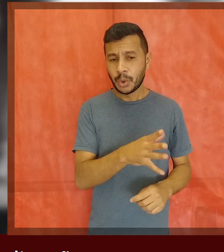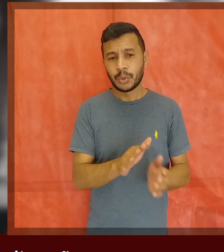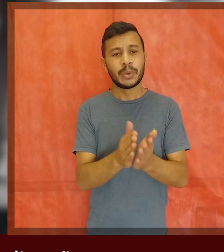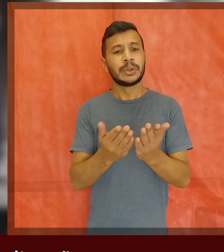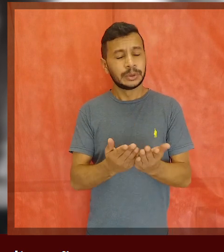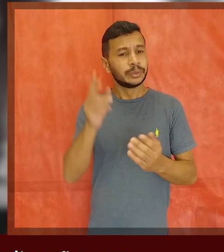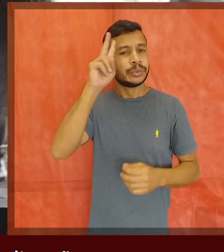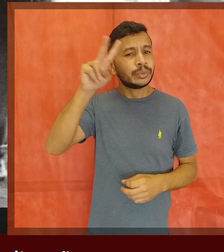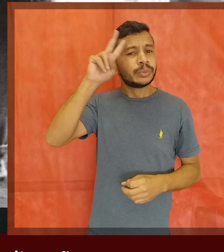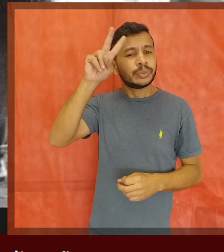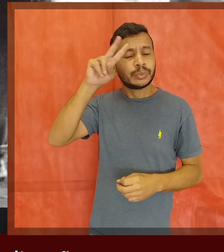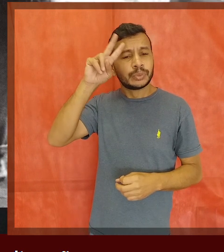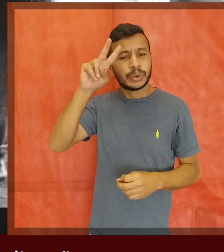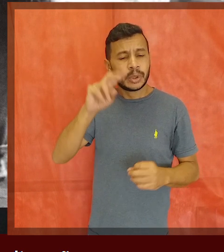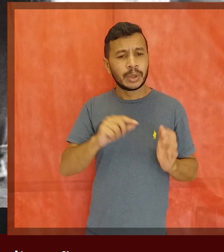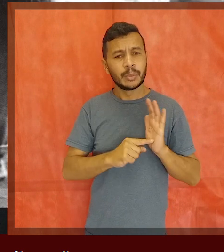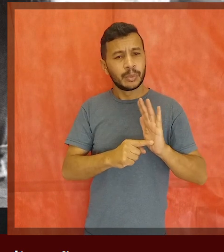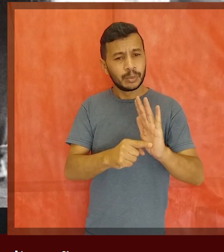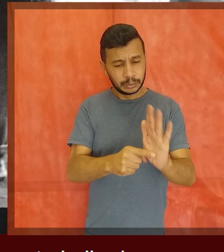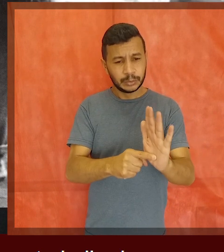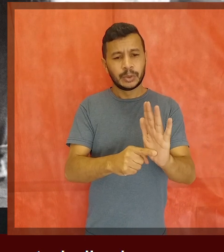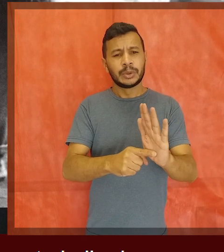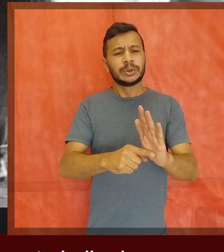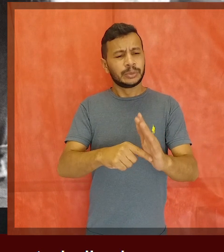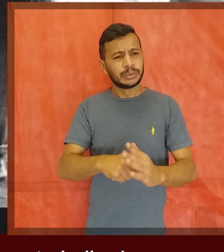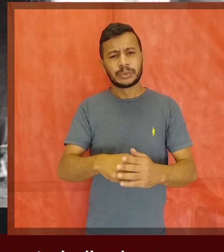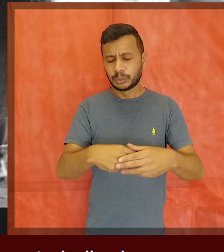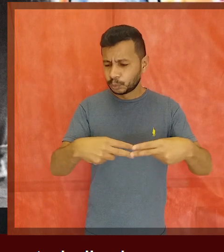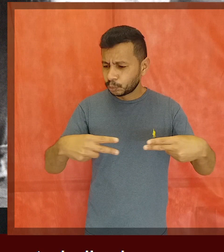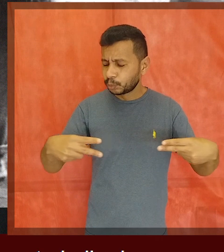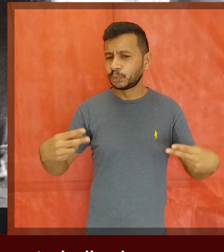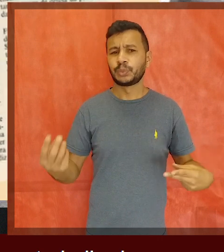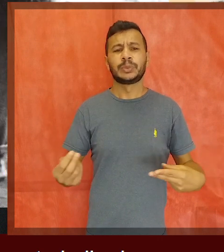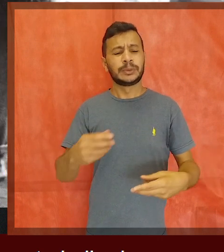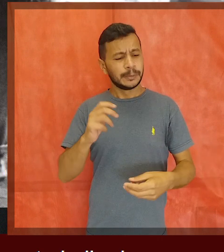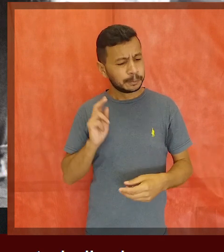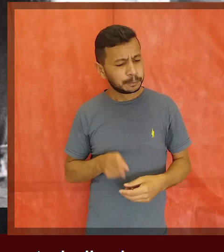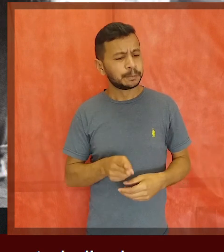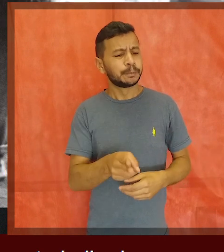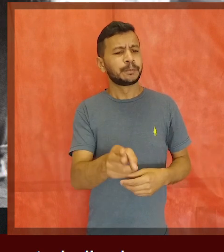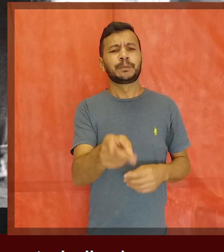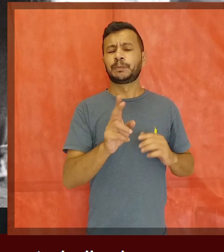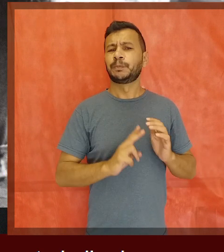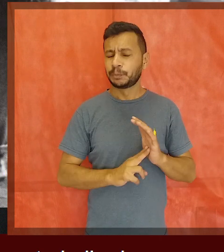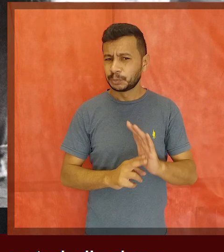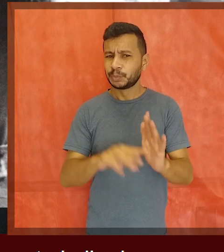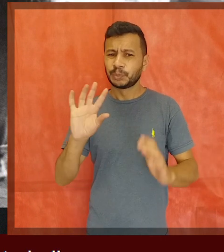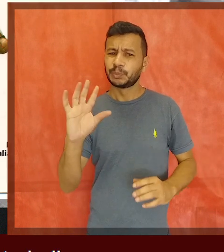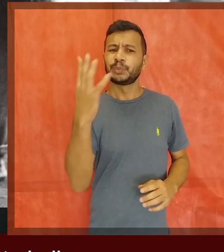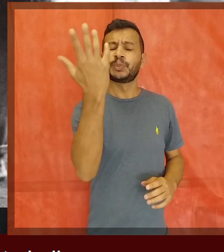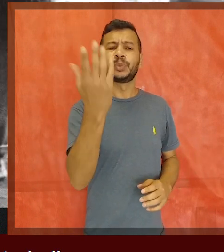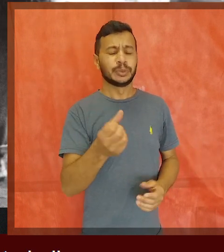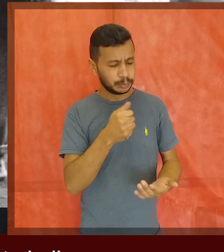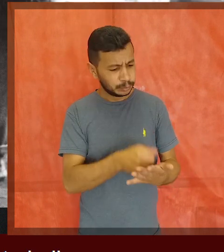Uma História Sem Heróis registra situações que se repetiram por mais 3 décadas, refletindo a luta que os